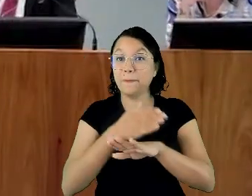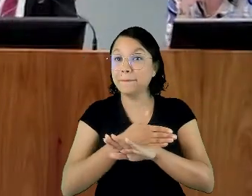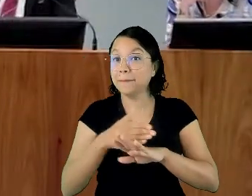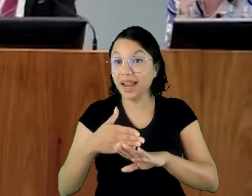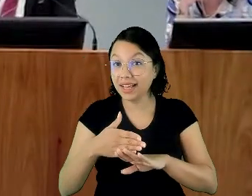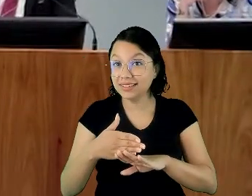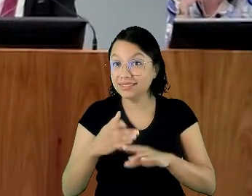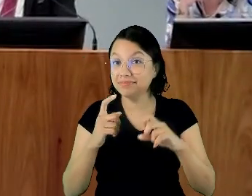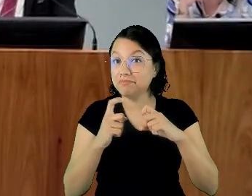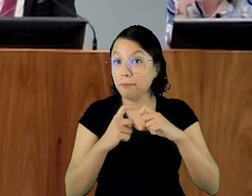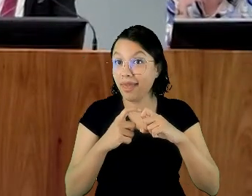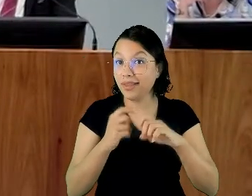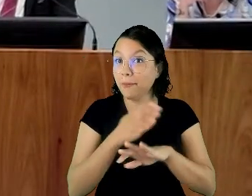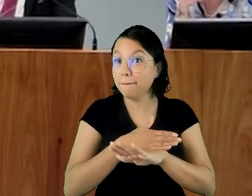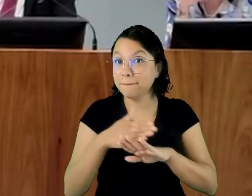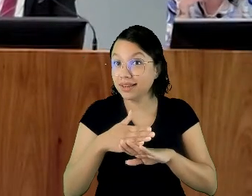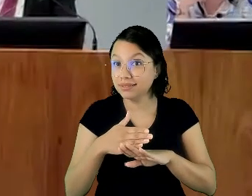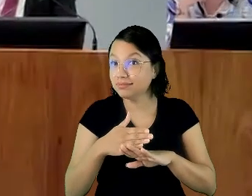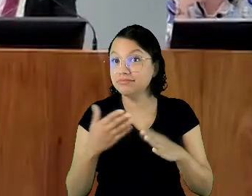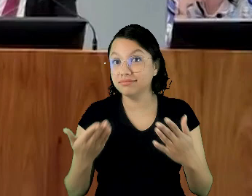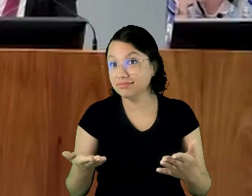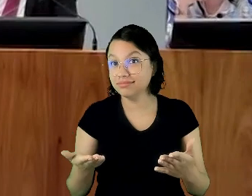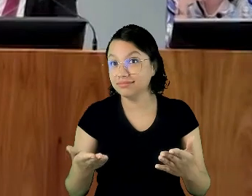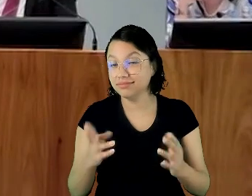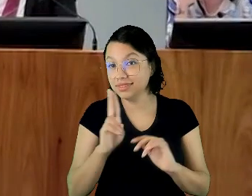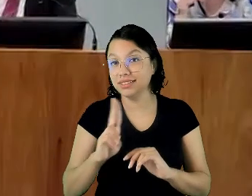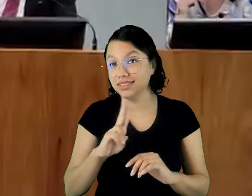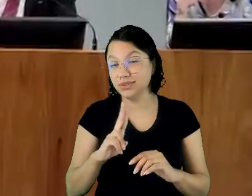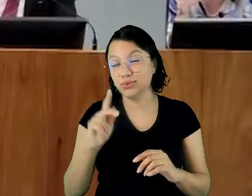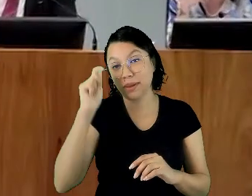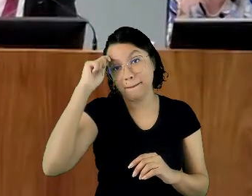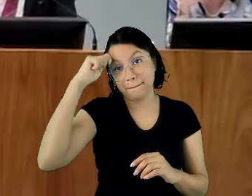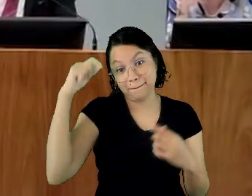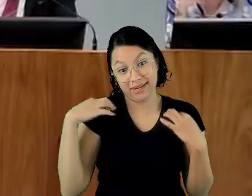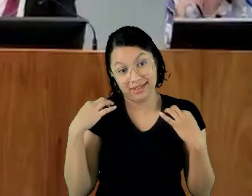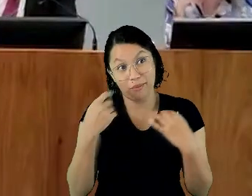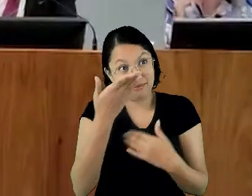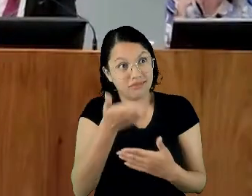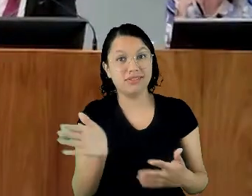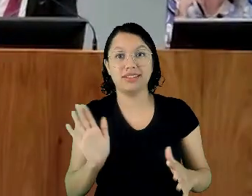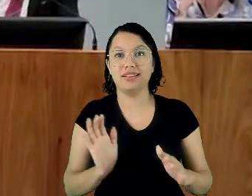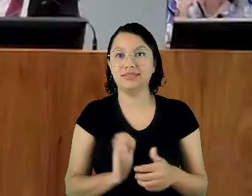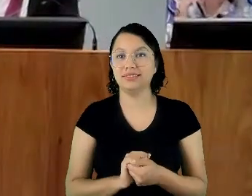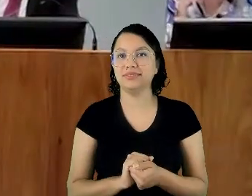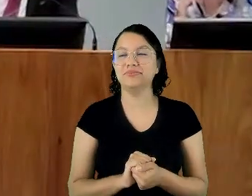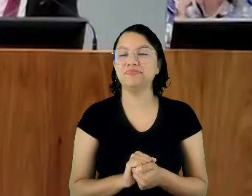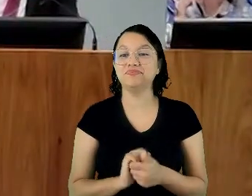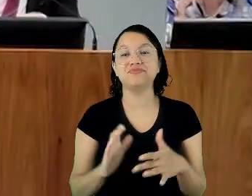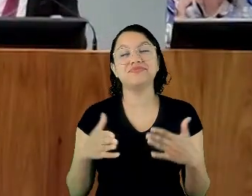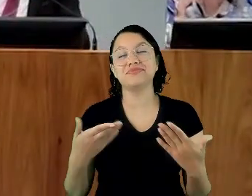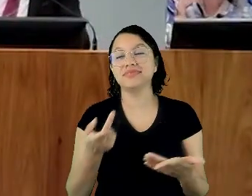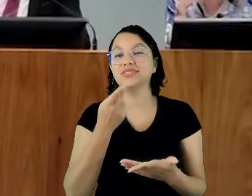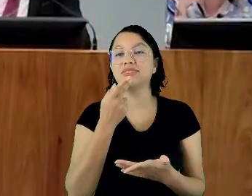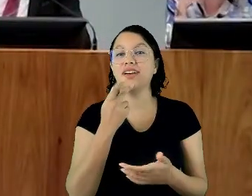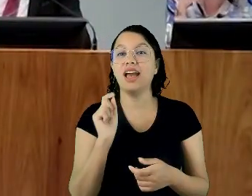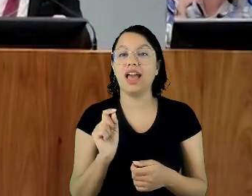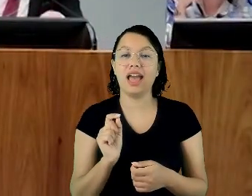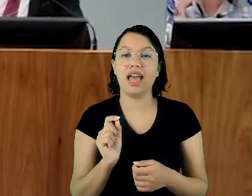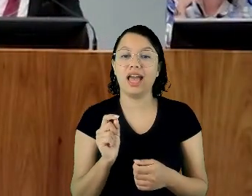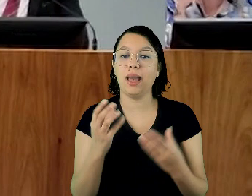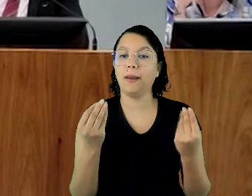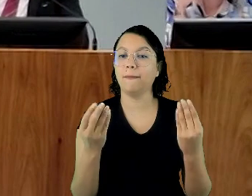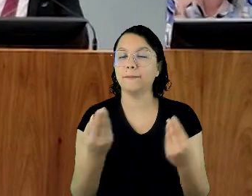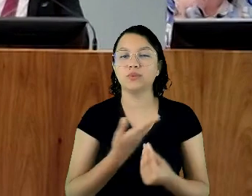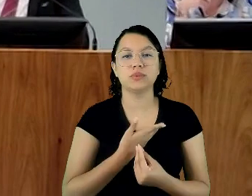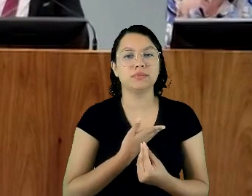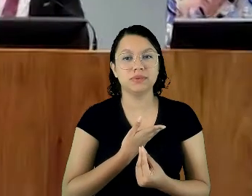usa a beca são vocês e é de preto. Então, eu digo que muitos amigos do meu pai